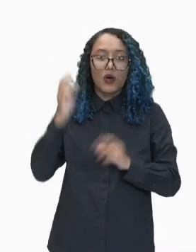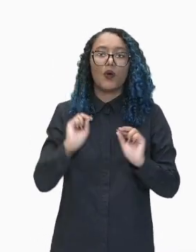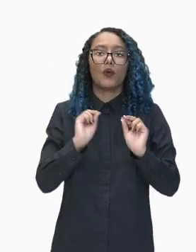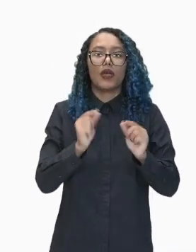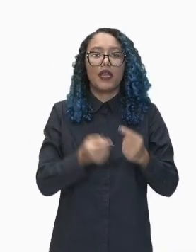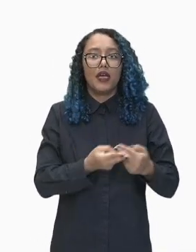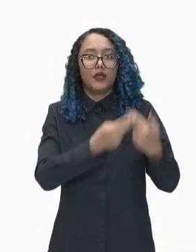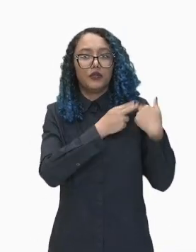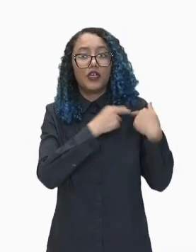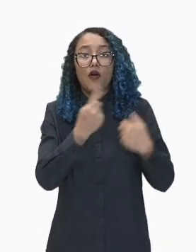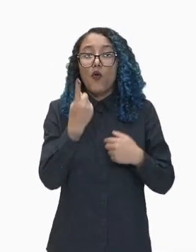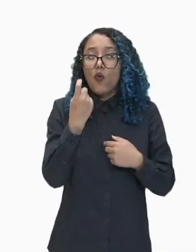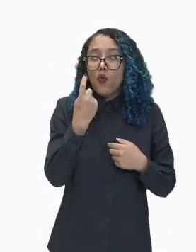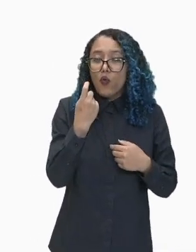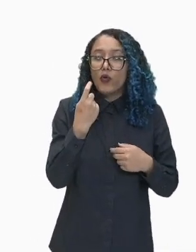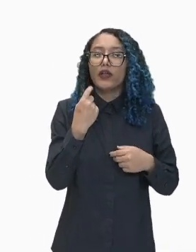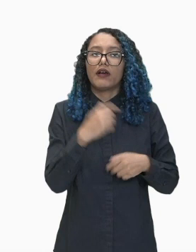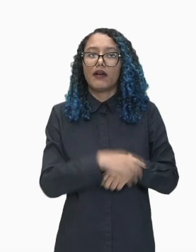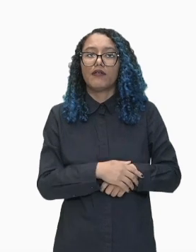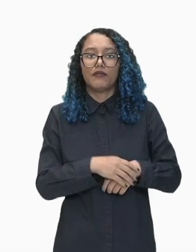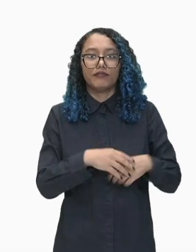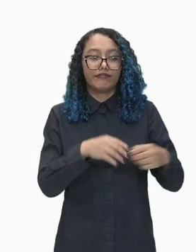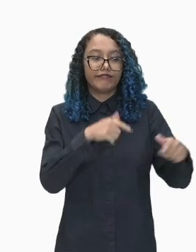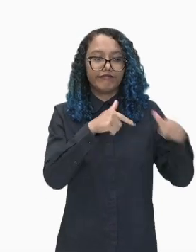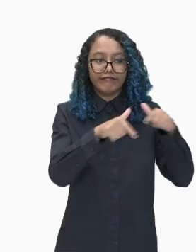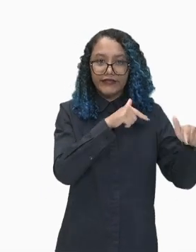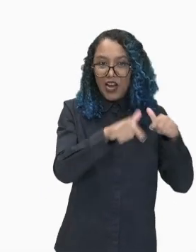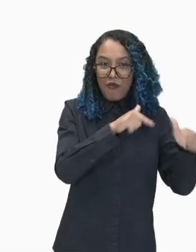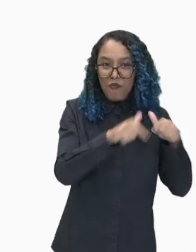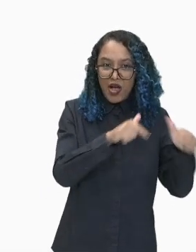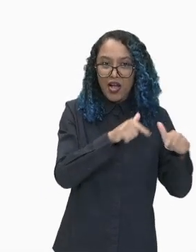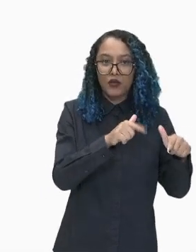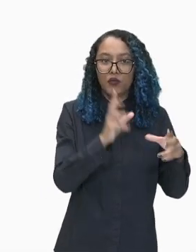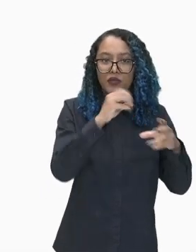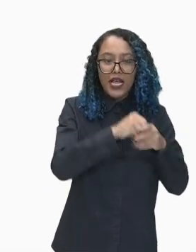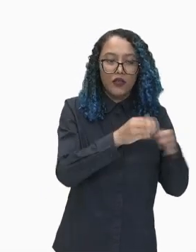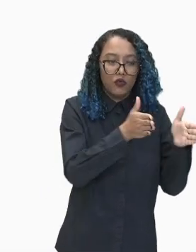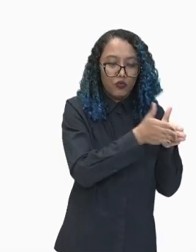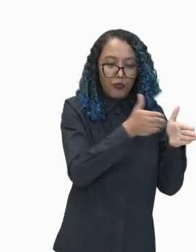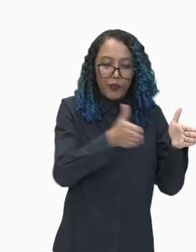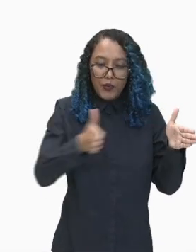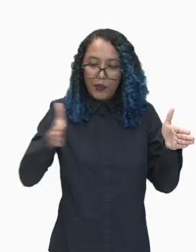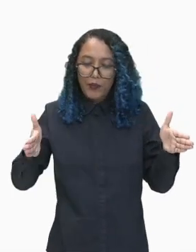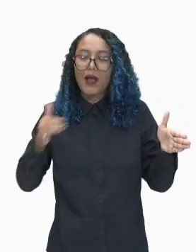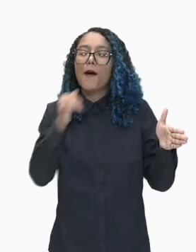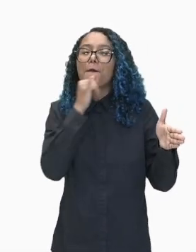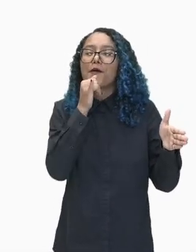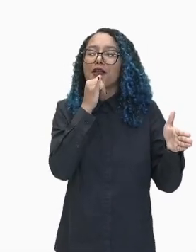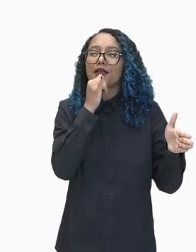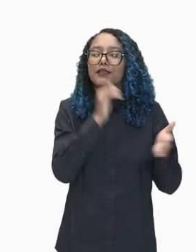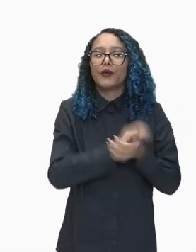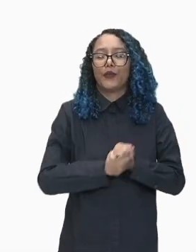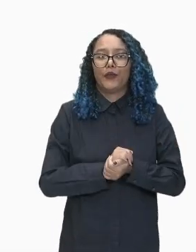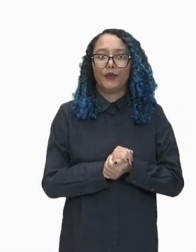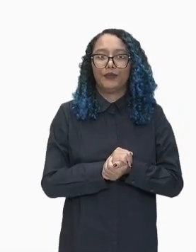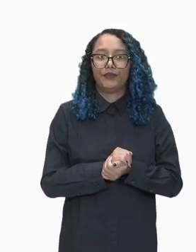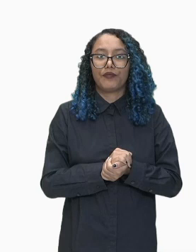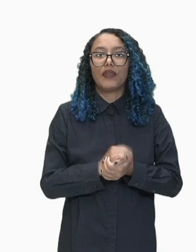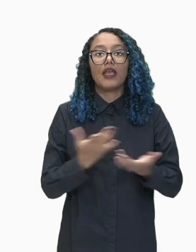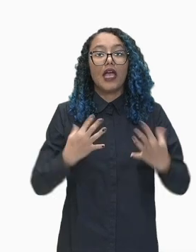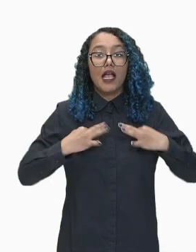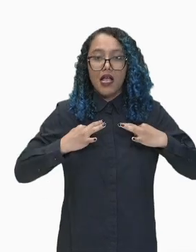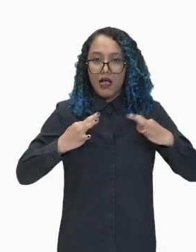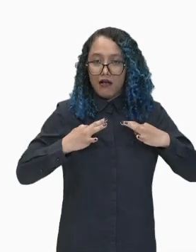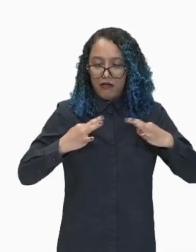uma única tarefa na linha de produção. Se, por exemplo, nós vamos falar de produção de camisa, por